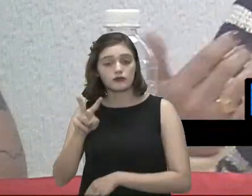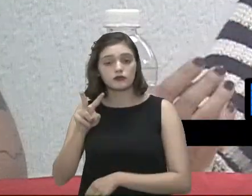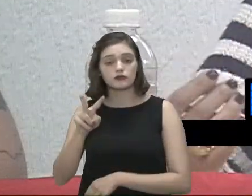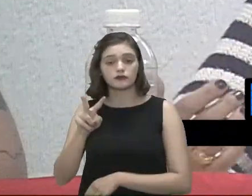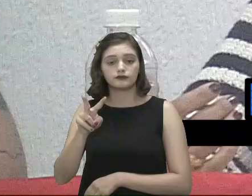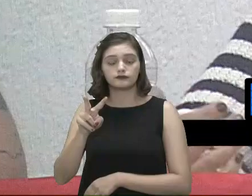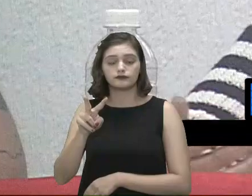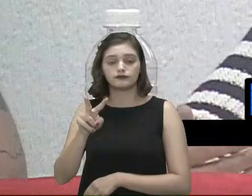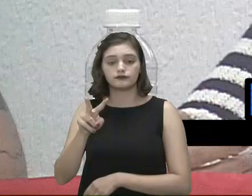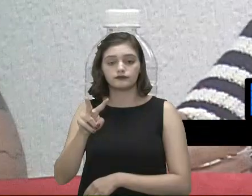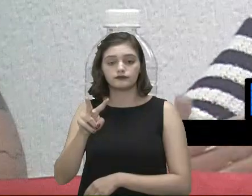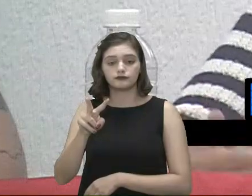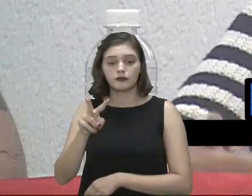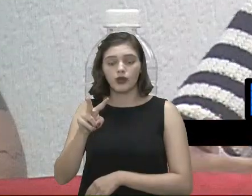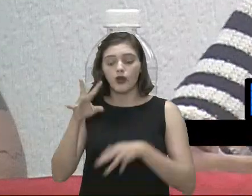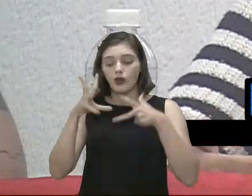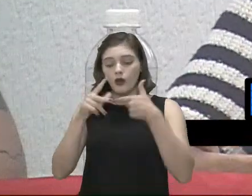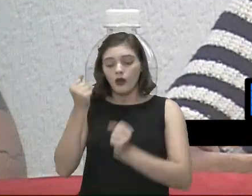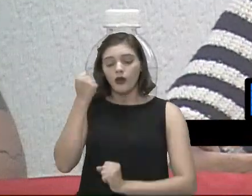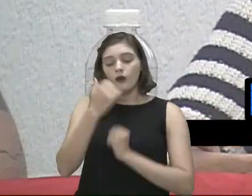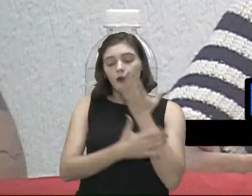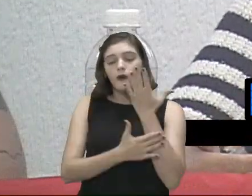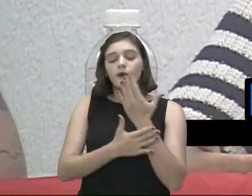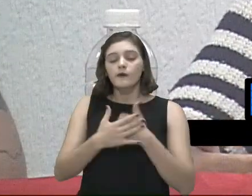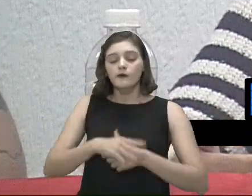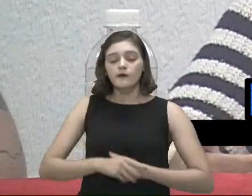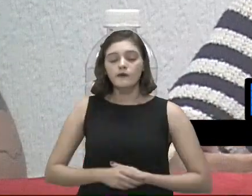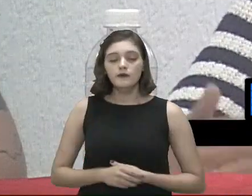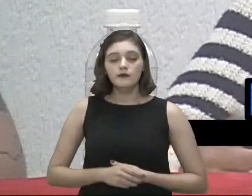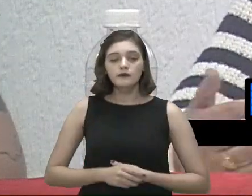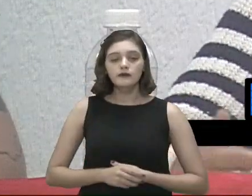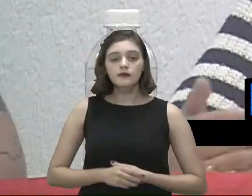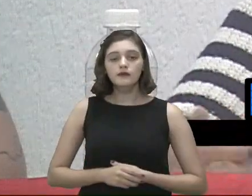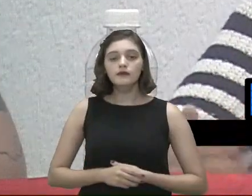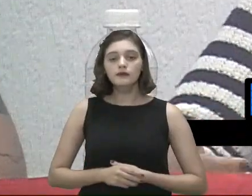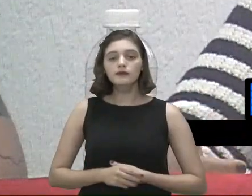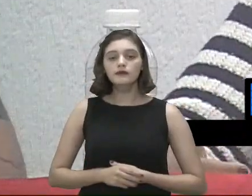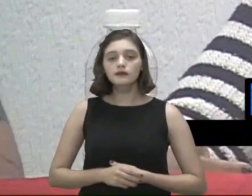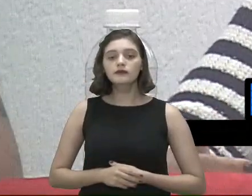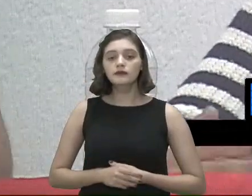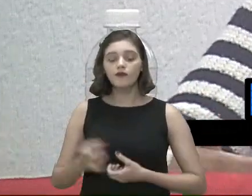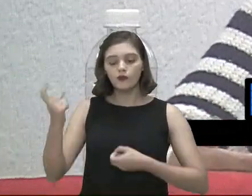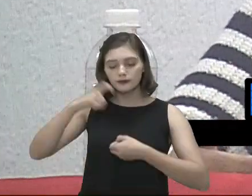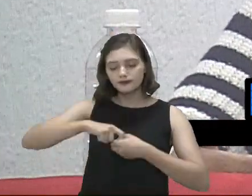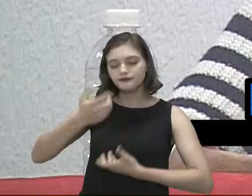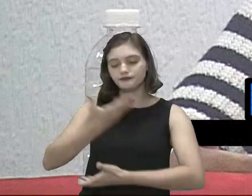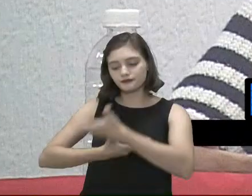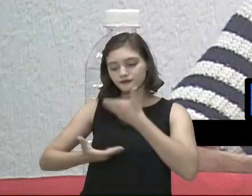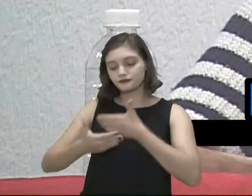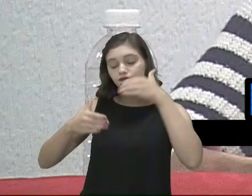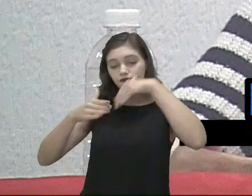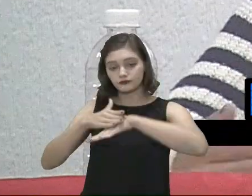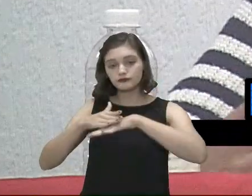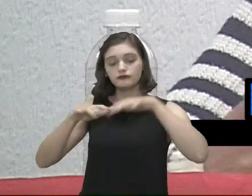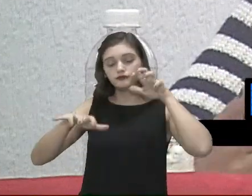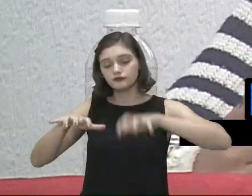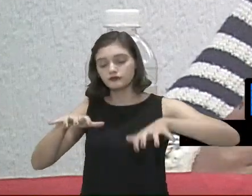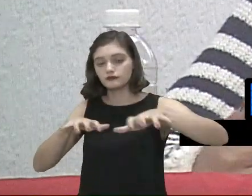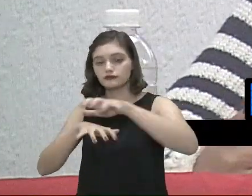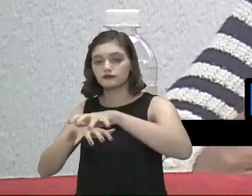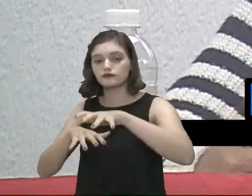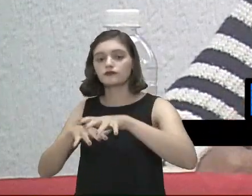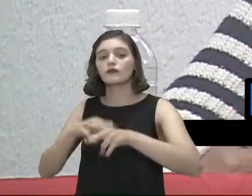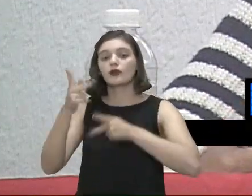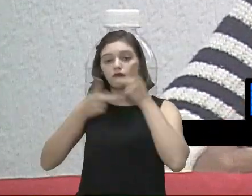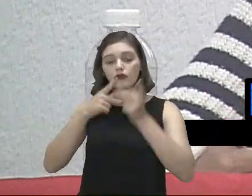e vimos, né, desde esse acontecimento específico, retomando esses diálogos dentro dos nossos equipamentos. Então, como o Felipe